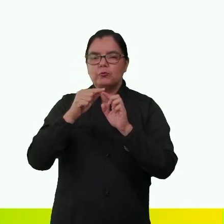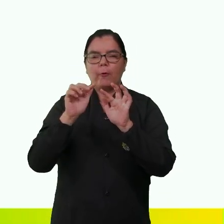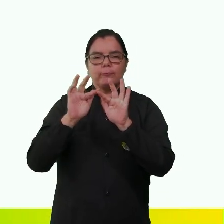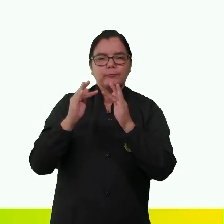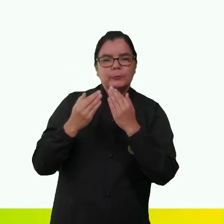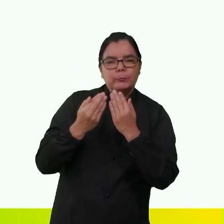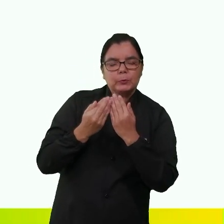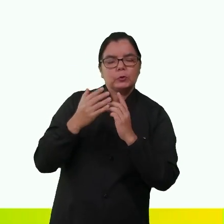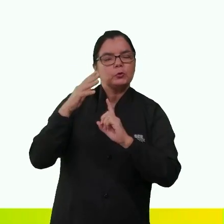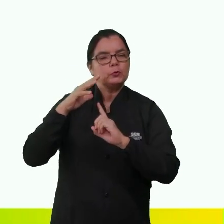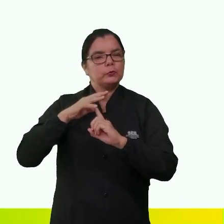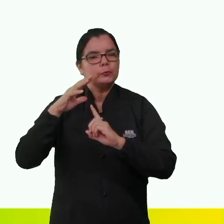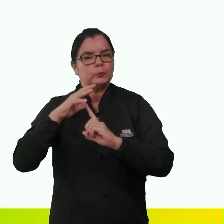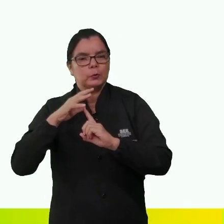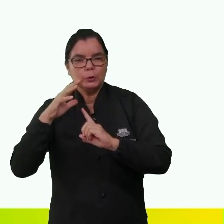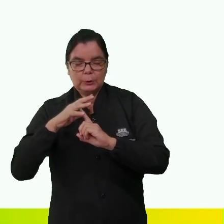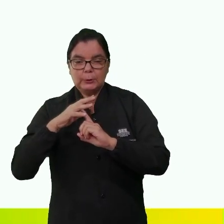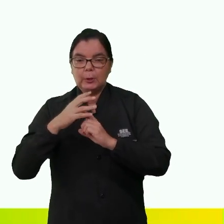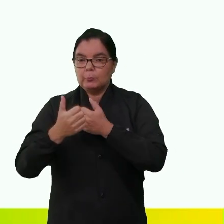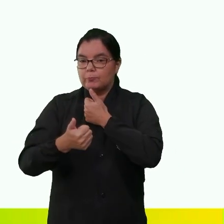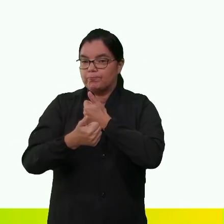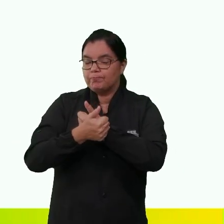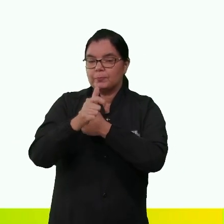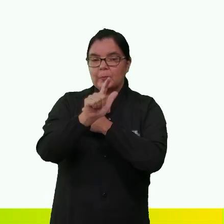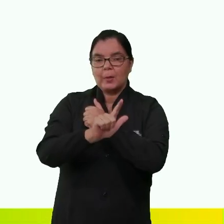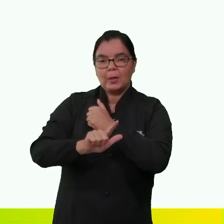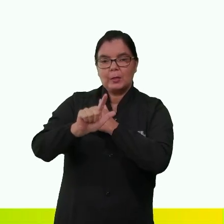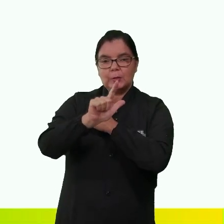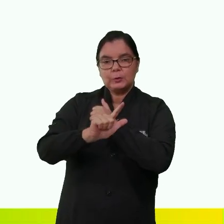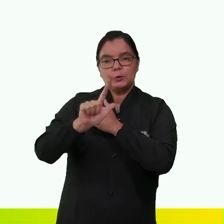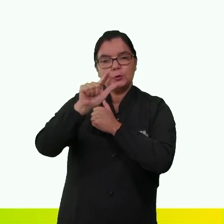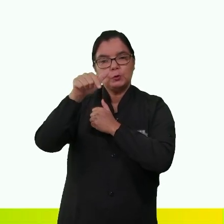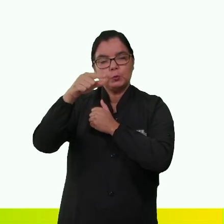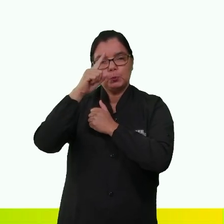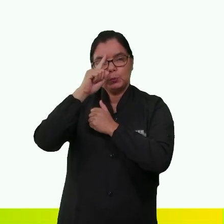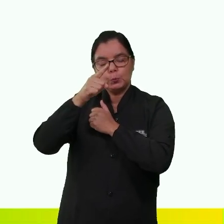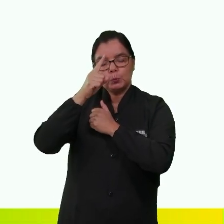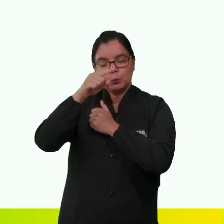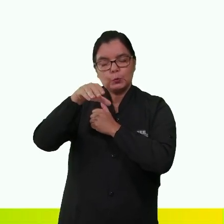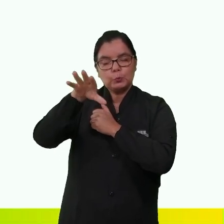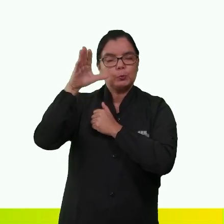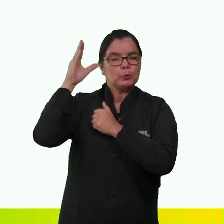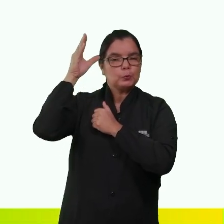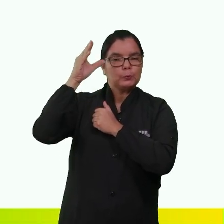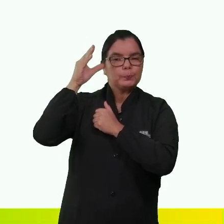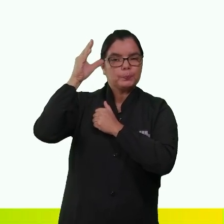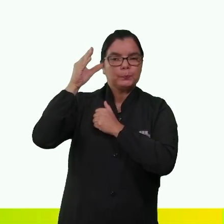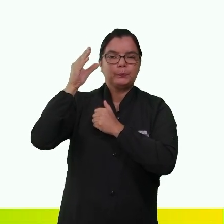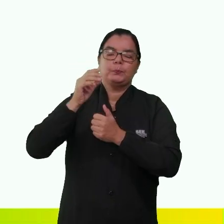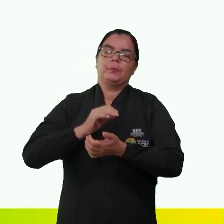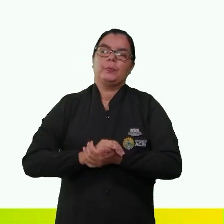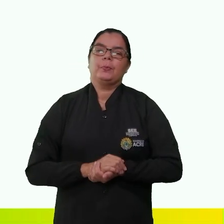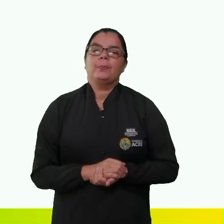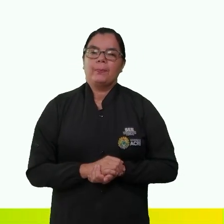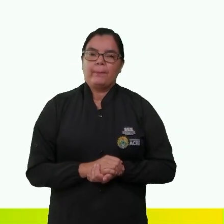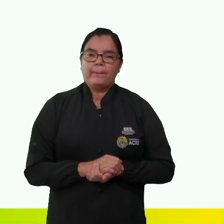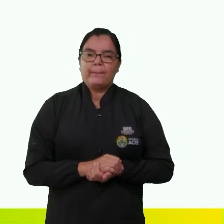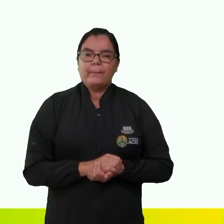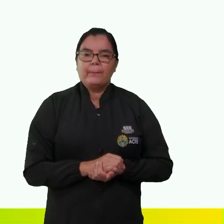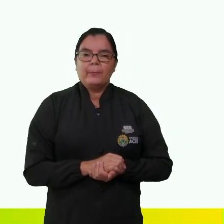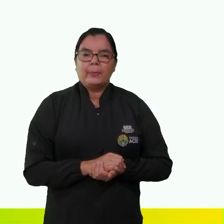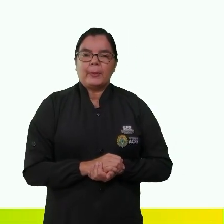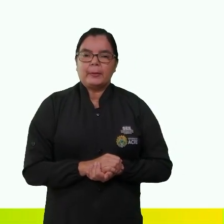parentesco e de influência, de aproximar a literatura dos outros domínios do